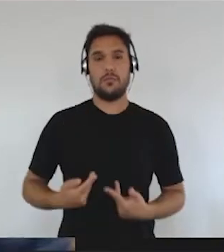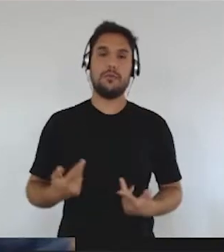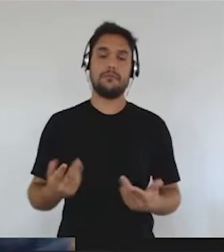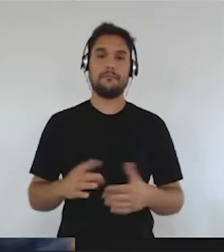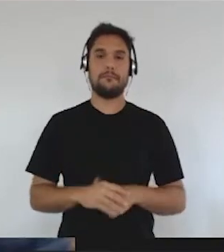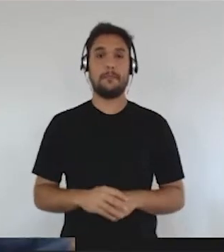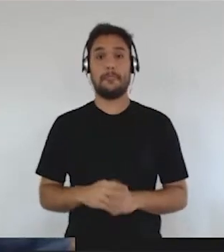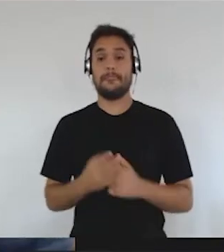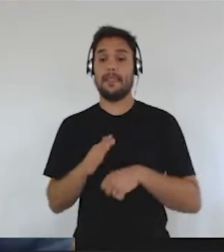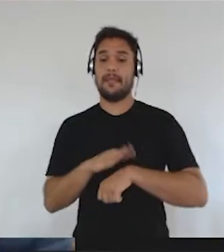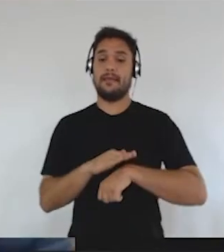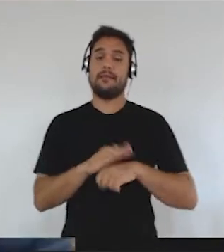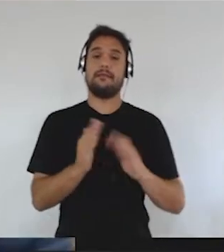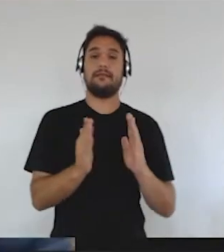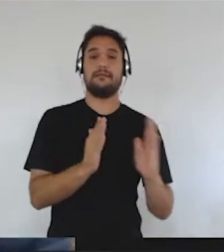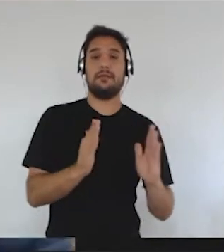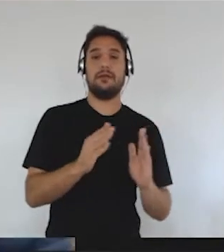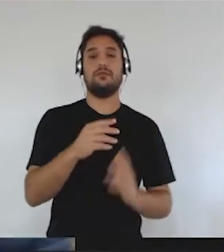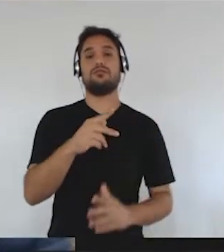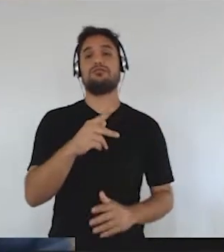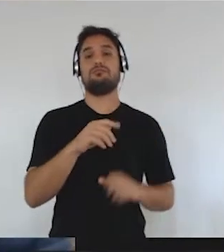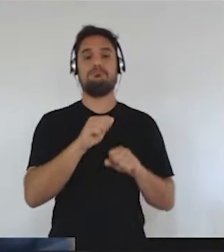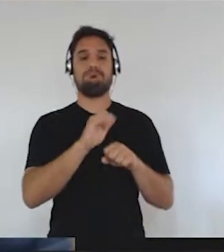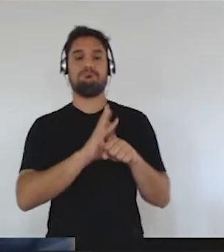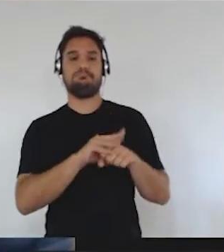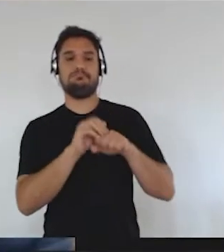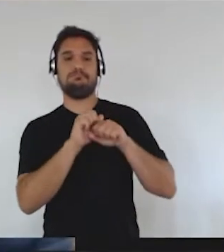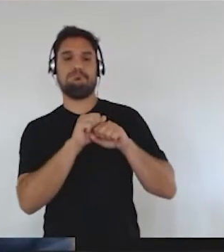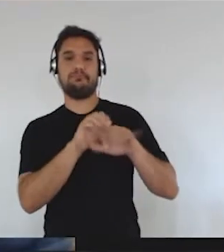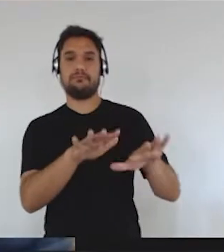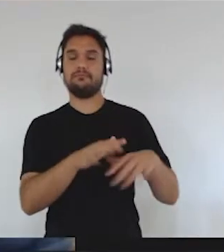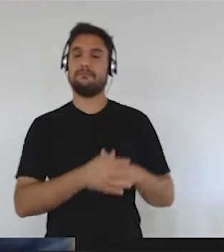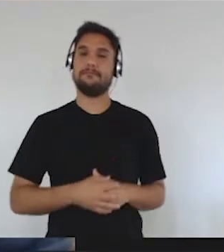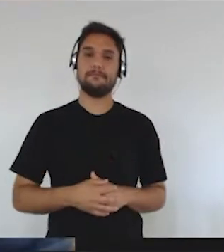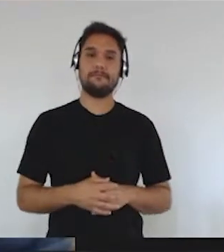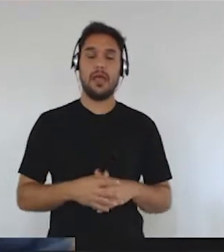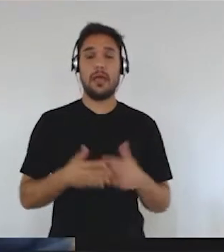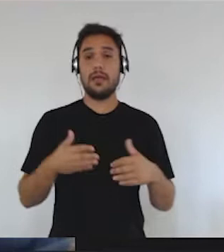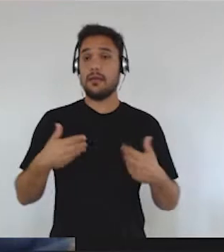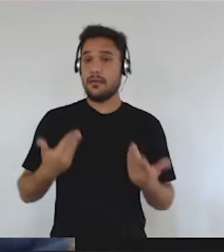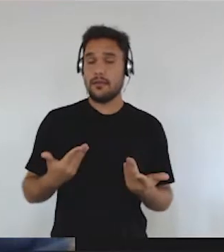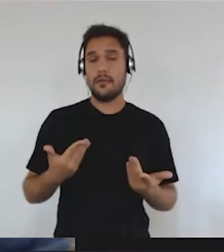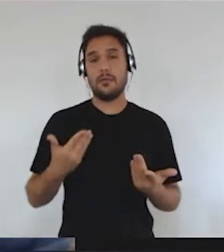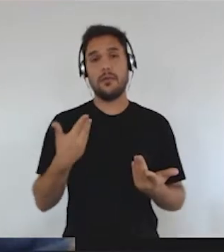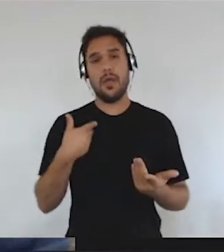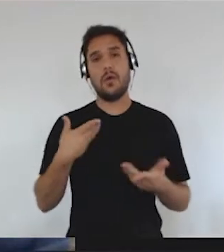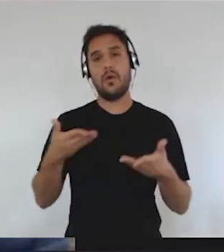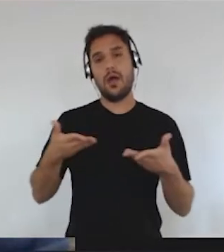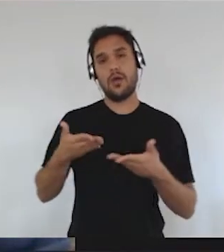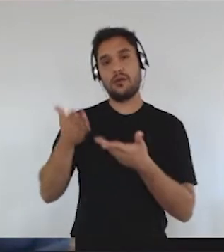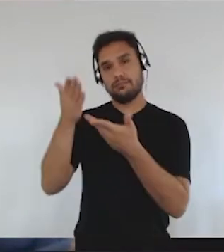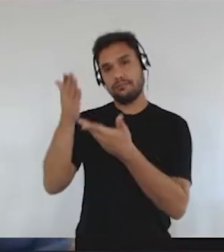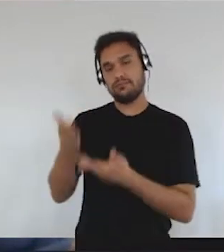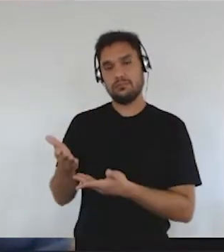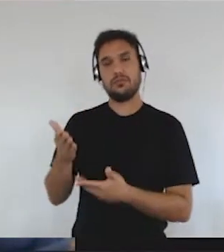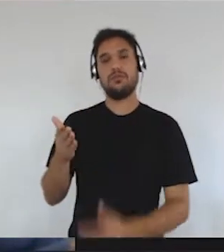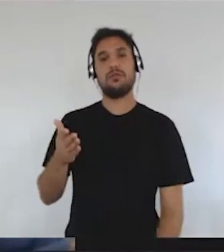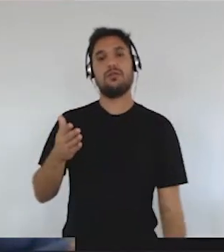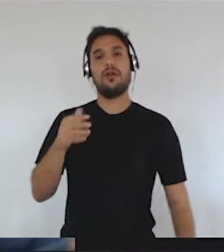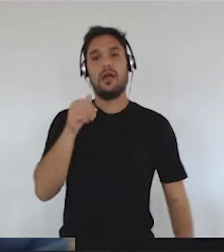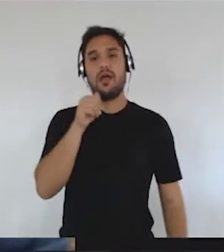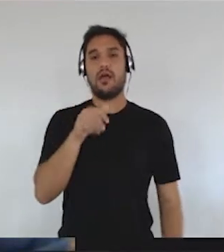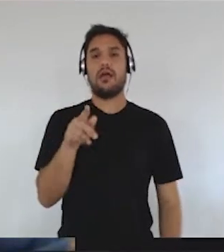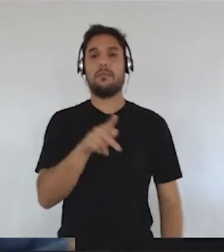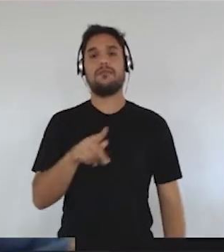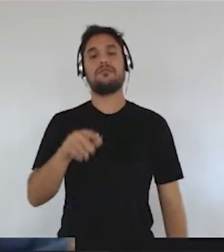neste período de pandemia. Sendo assim, eu passo a palavra para a